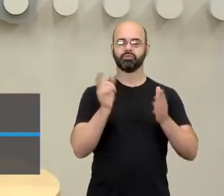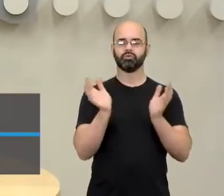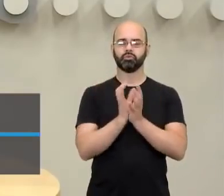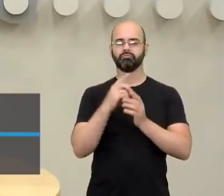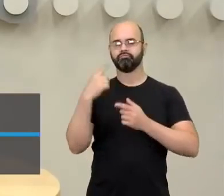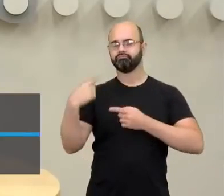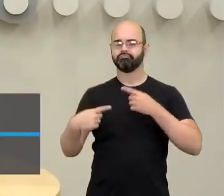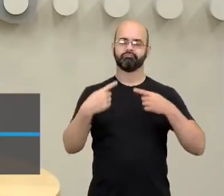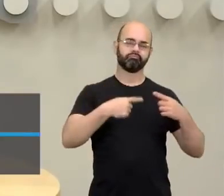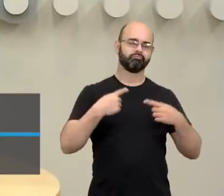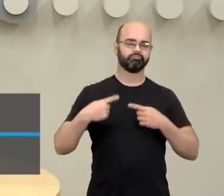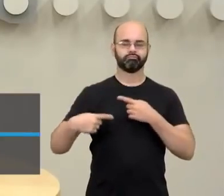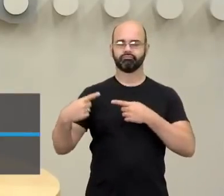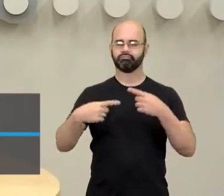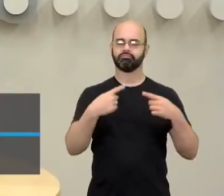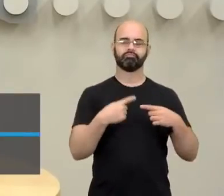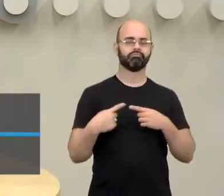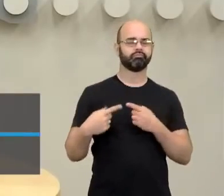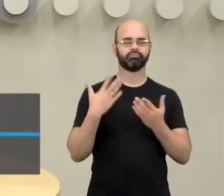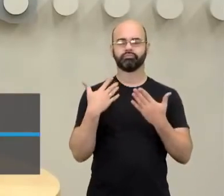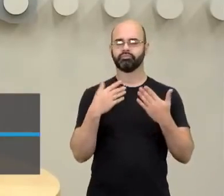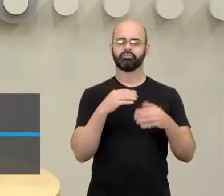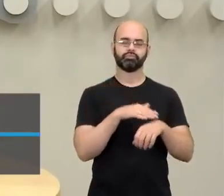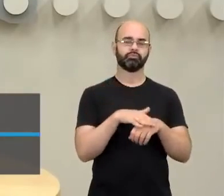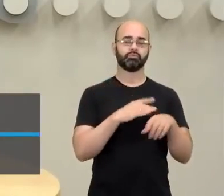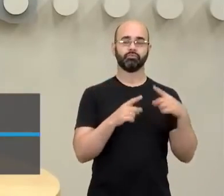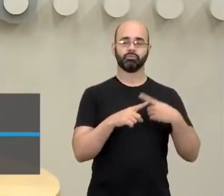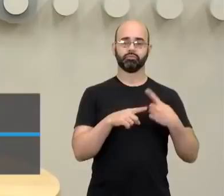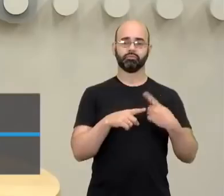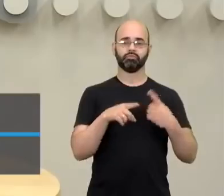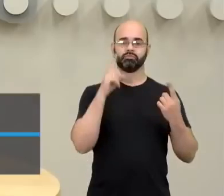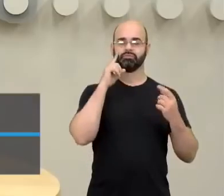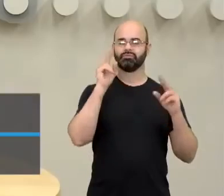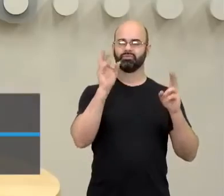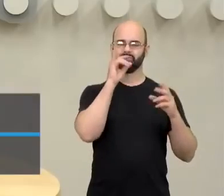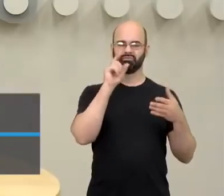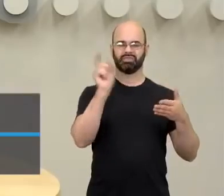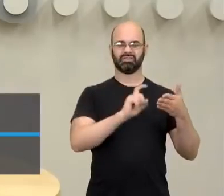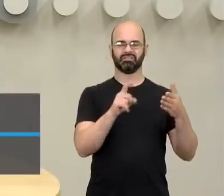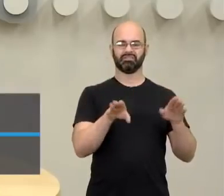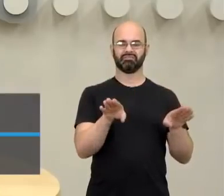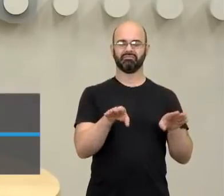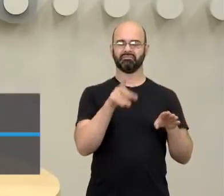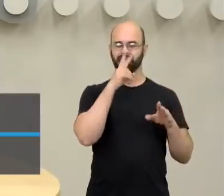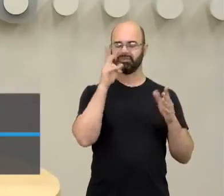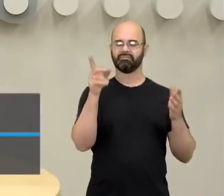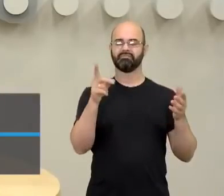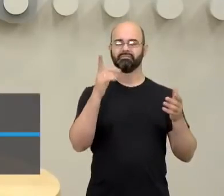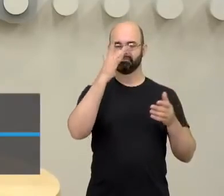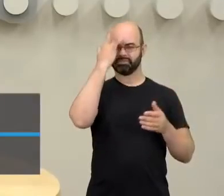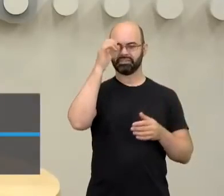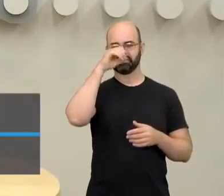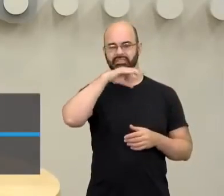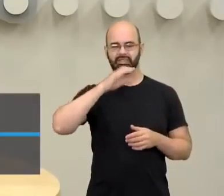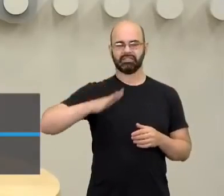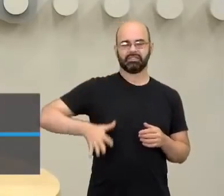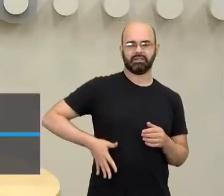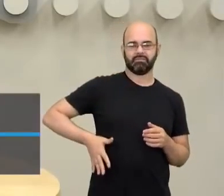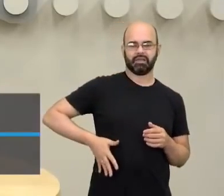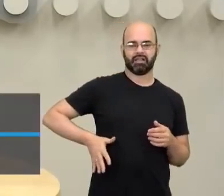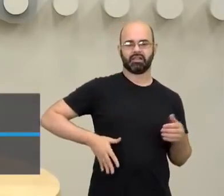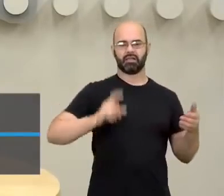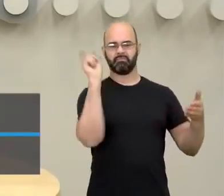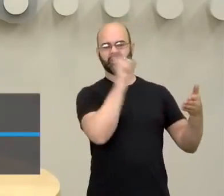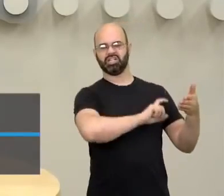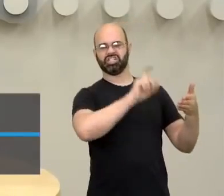cidades, né. O grafite ele começou a ser visto não mais como pichação ou vandalismo, mas como uma forma de imprimir a